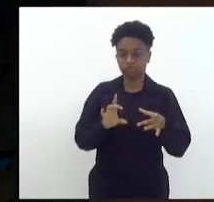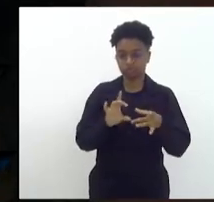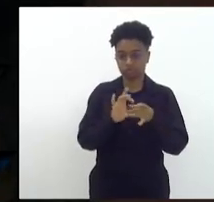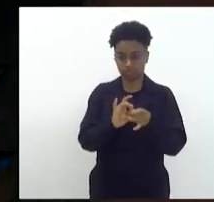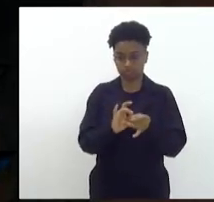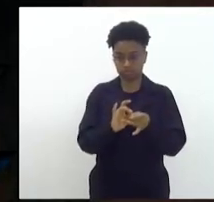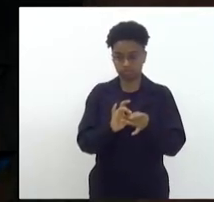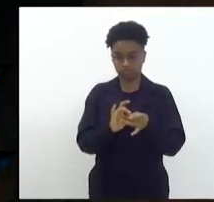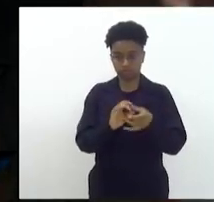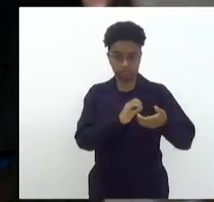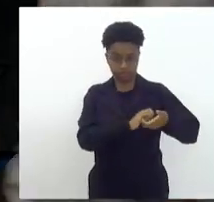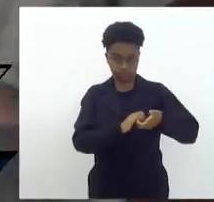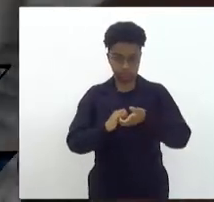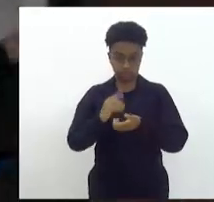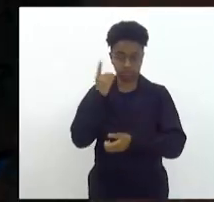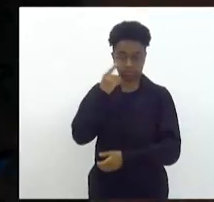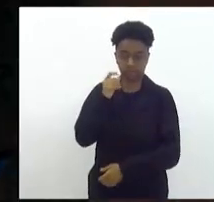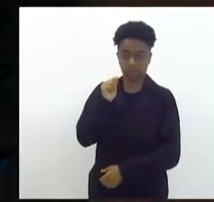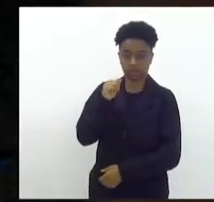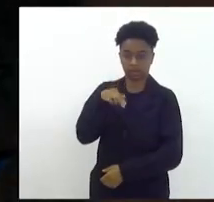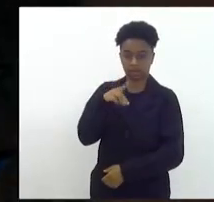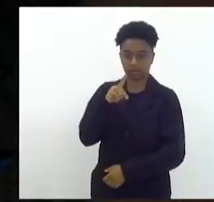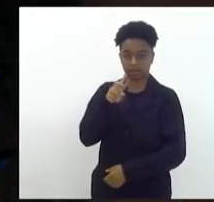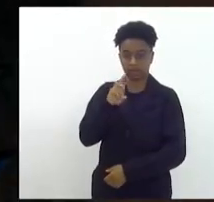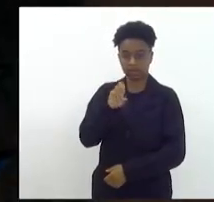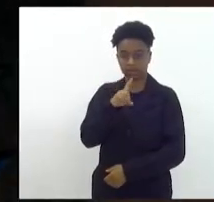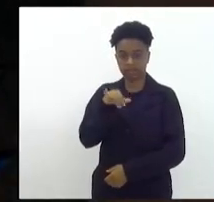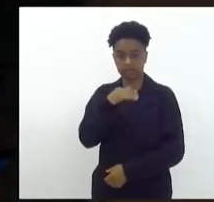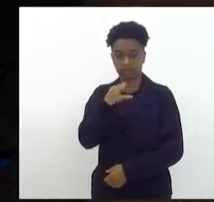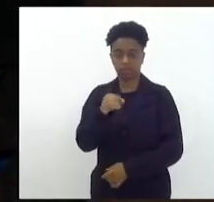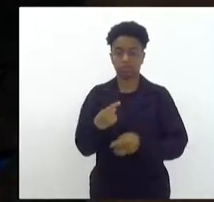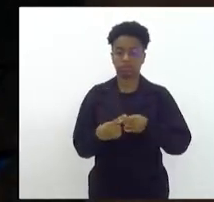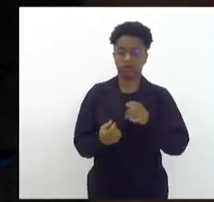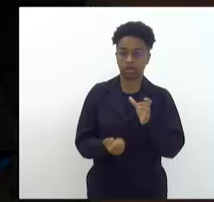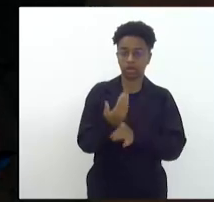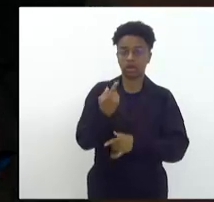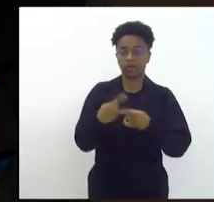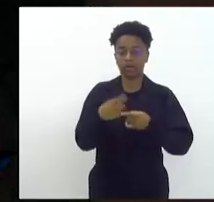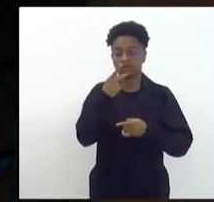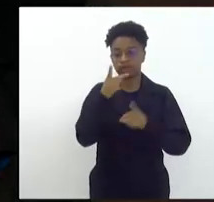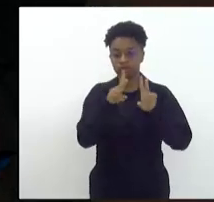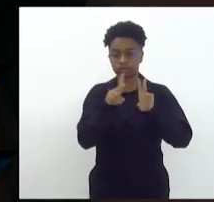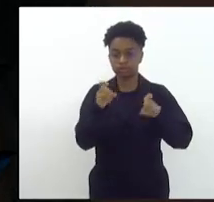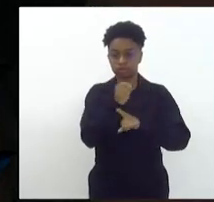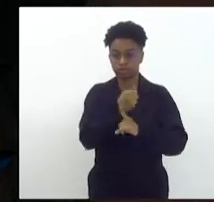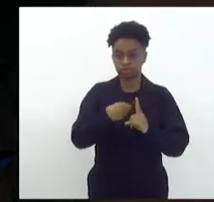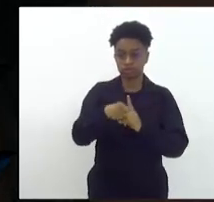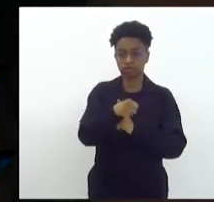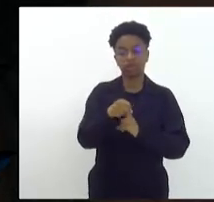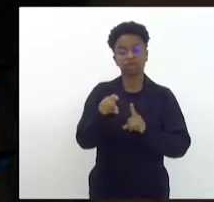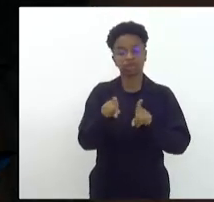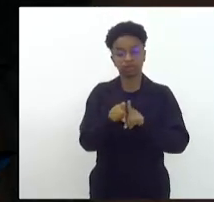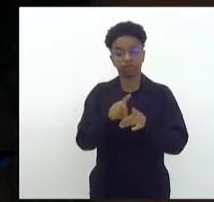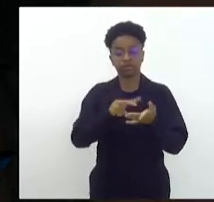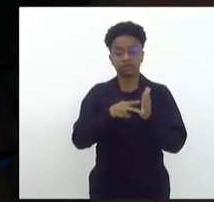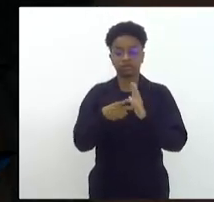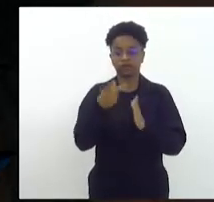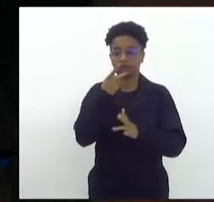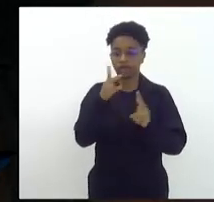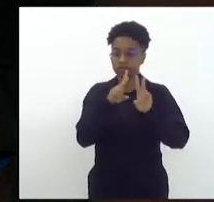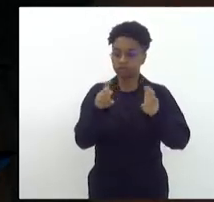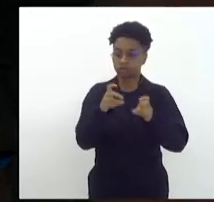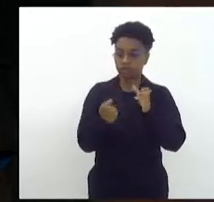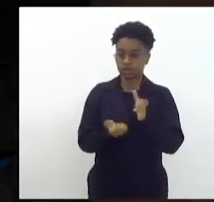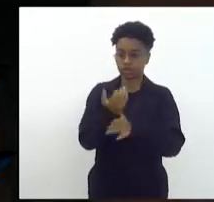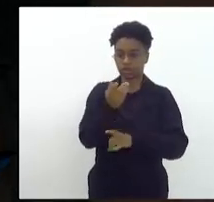saúde do deputado Andrézinho pela iniciativa pois falar da sociologia é falar da própria construção de projeto de